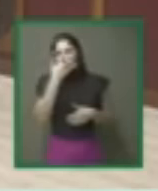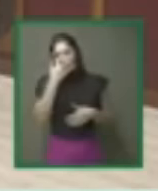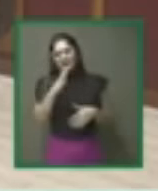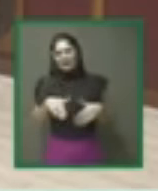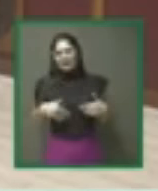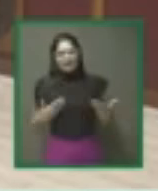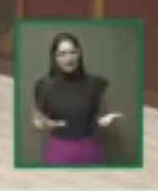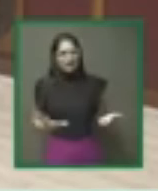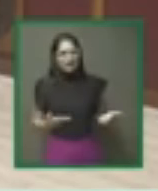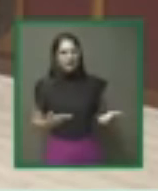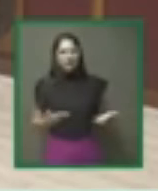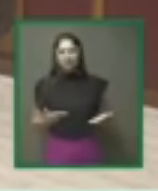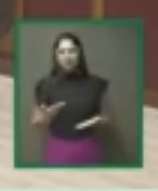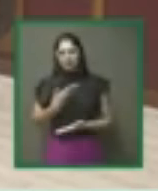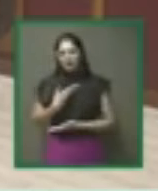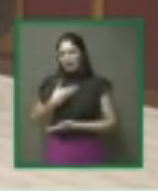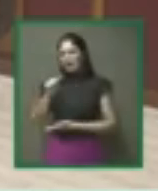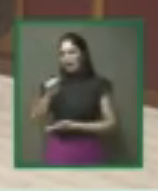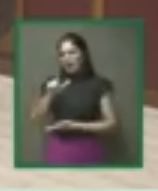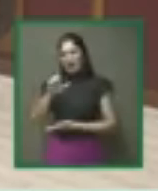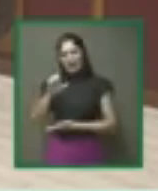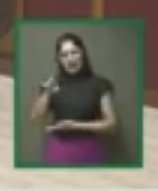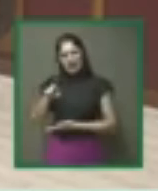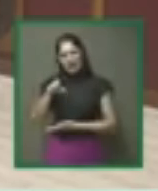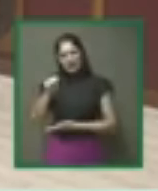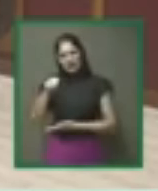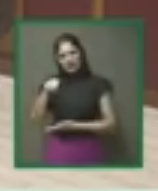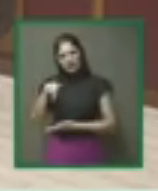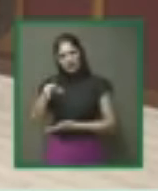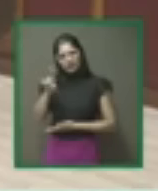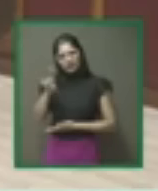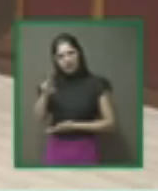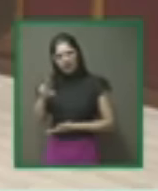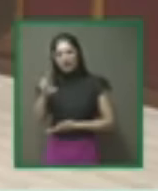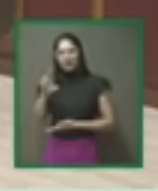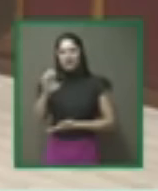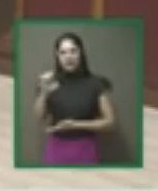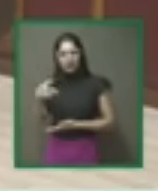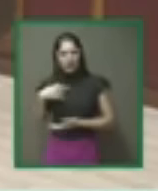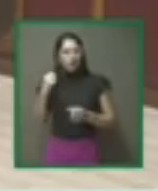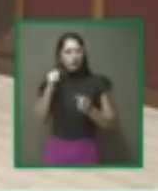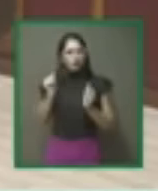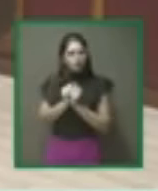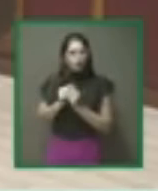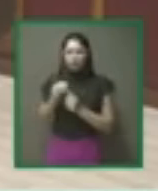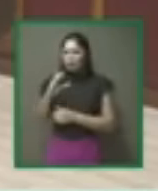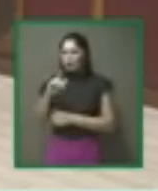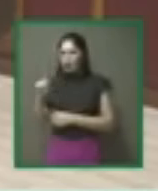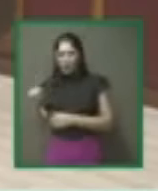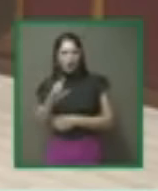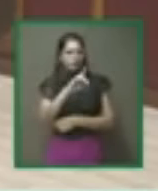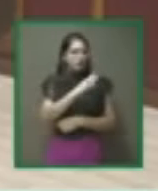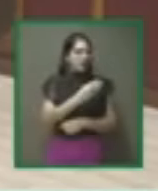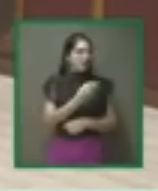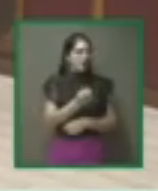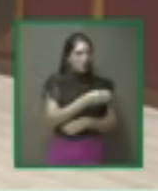E aí o Alexandre veio, a gente ia organizar uma confraternização na casa da minha tia, que mora aqui no Congóis, pertinho de casa. Eu moro no Laurinho do Banho, ela